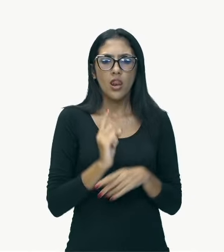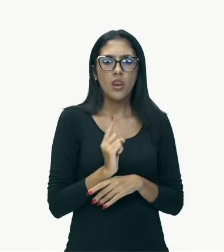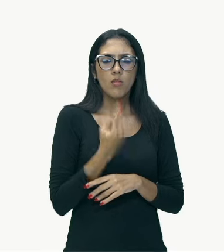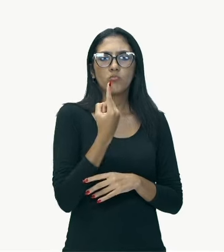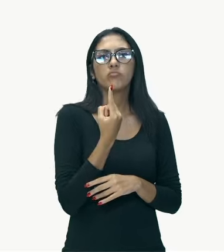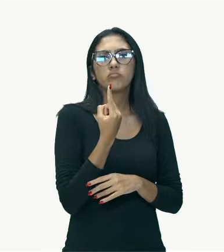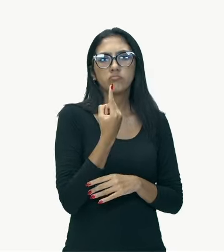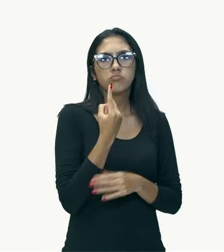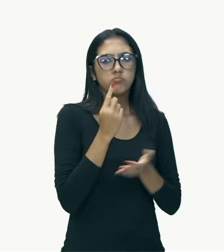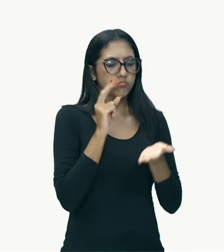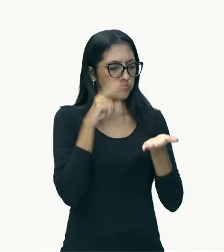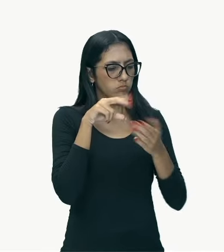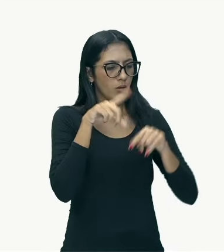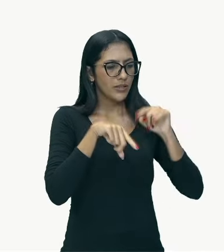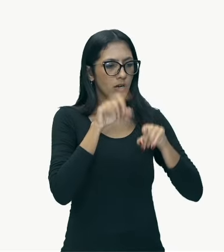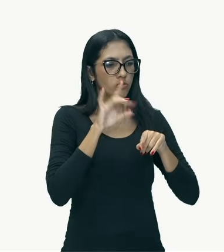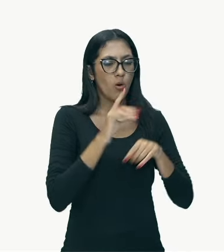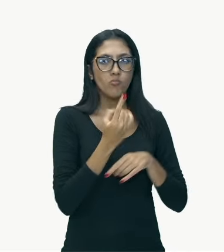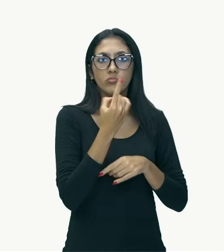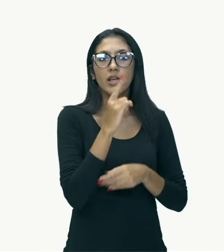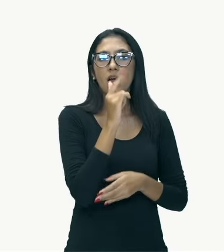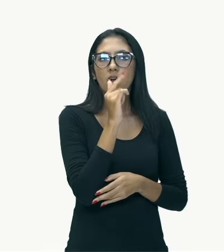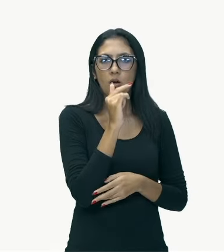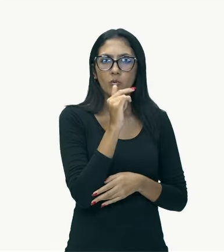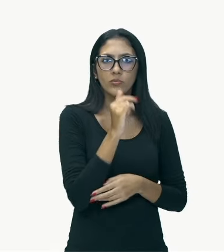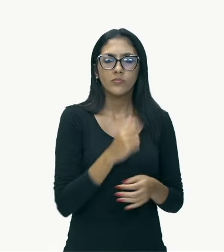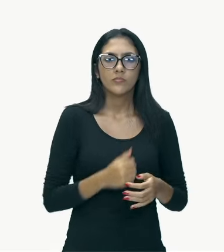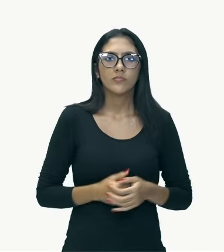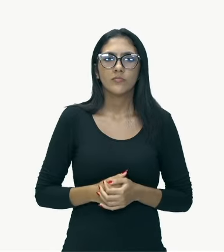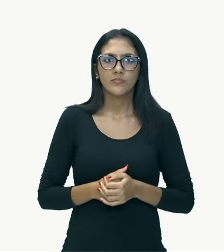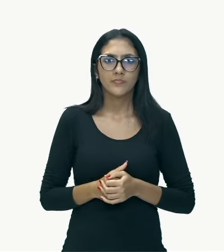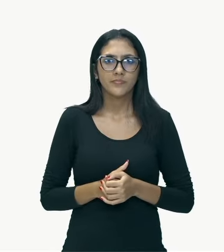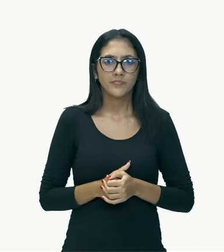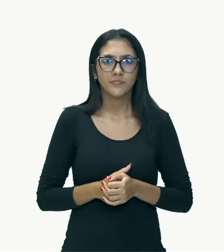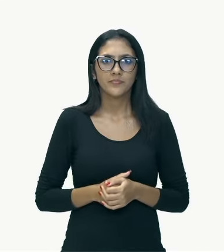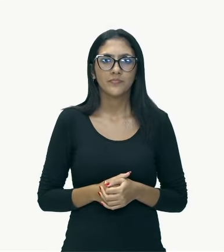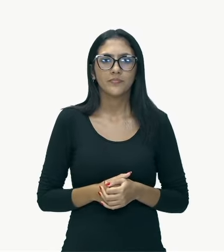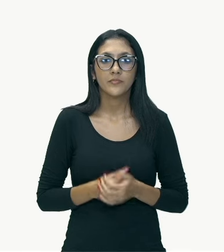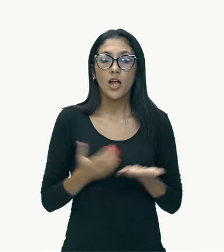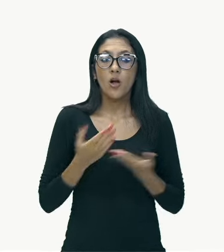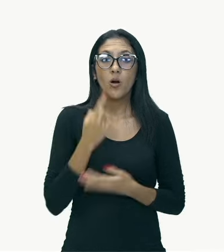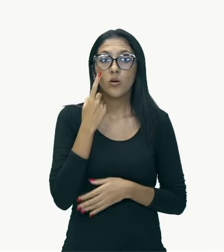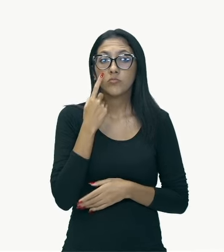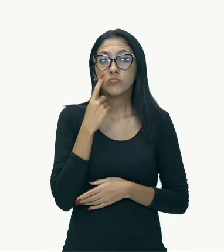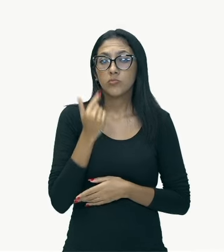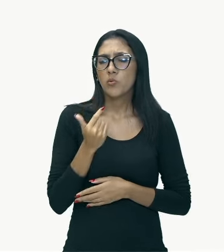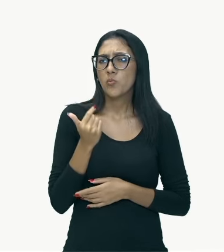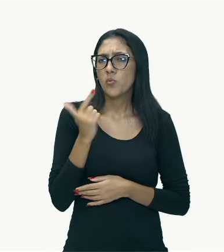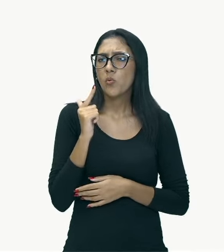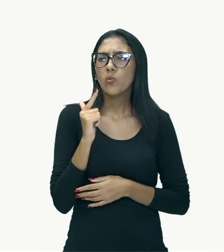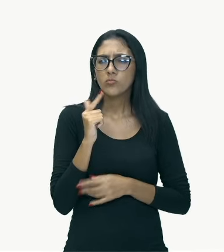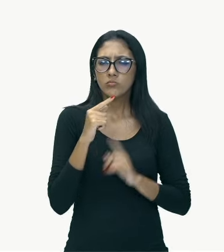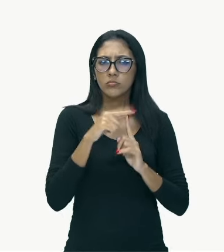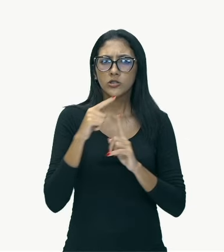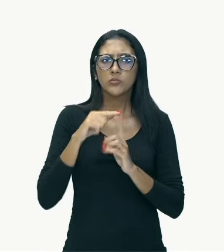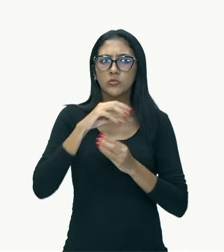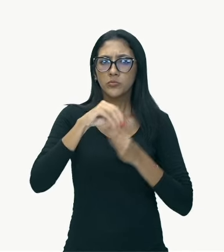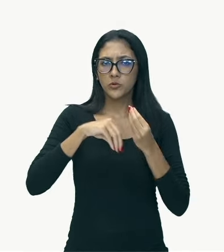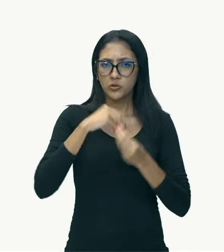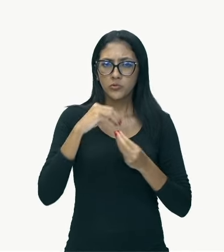fase. E agora vamos conhecer outros tipos de misturas, chamadas